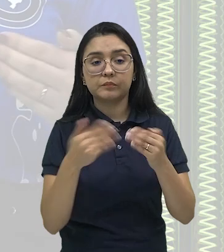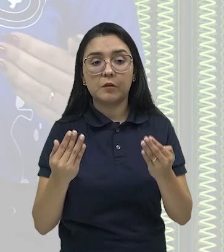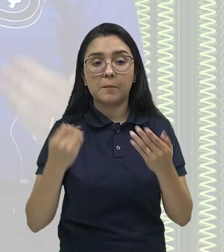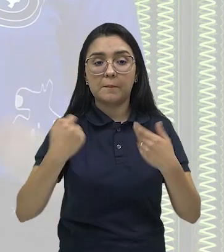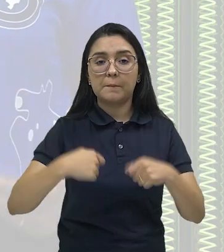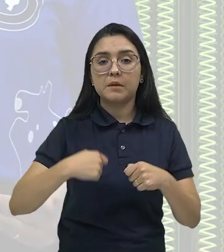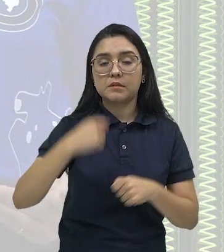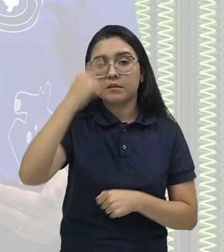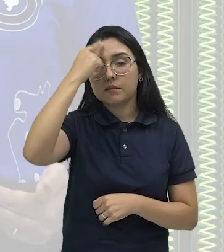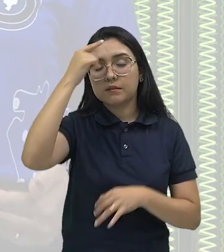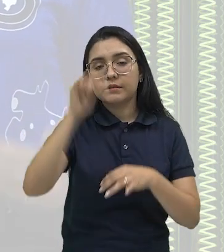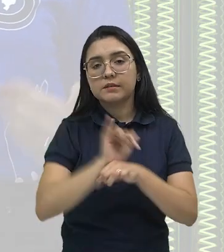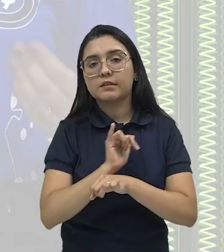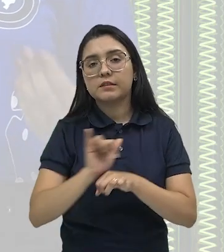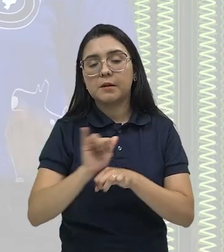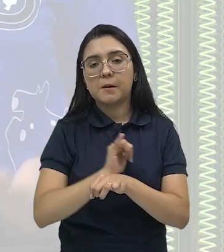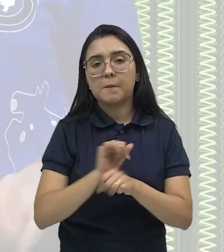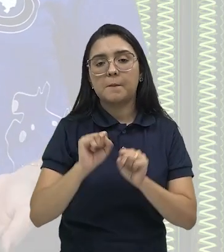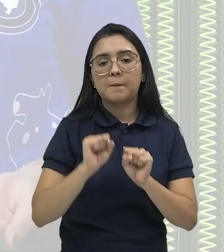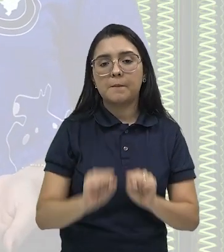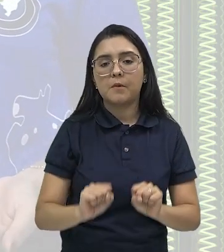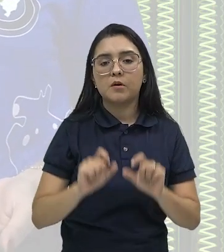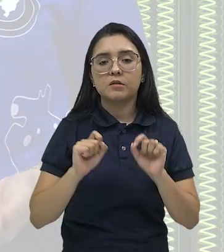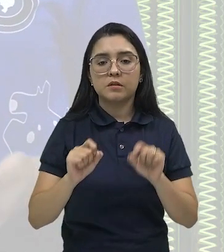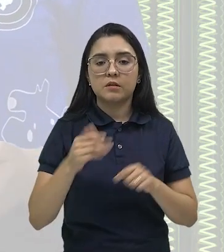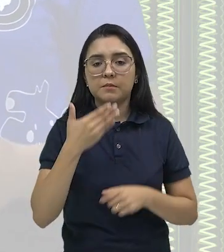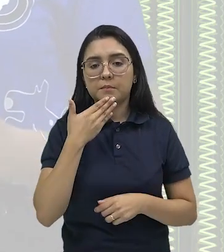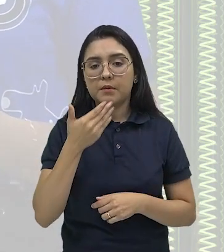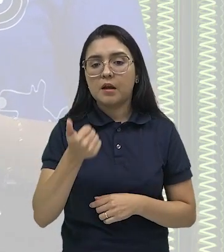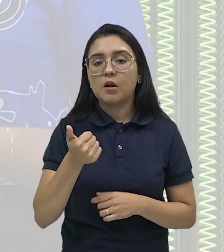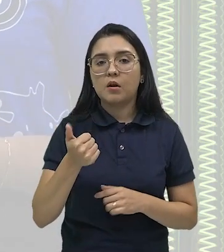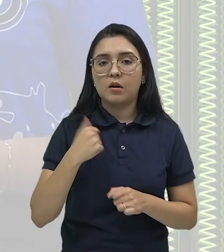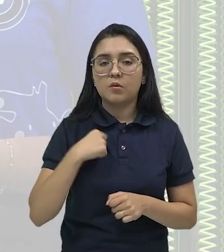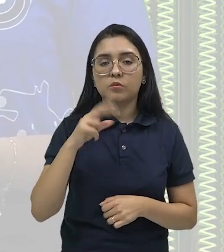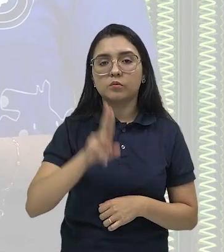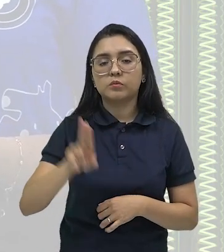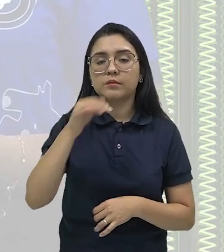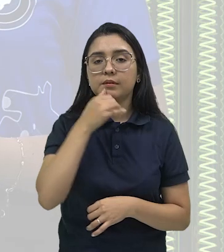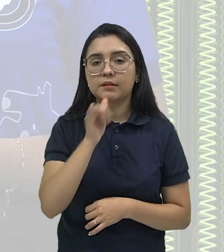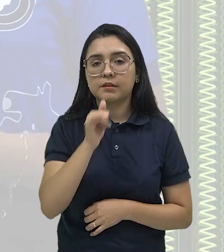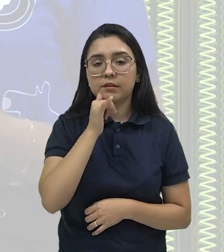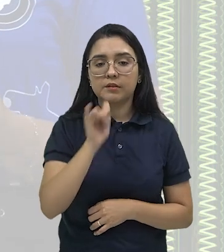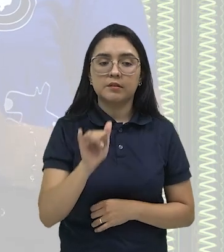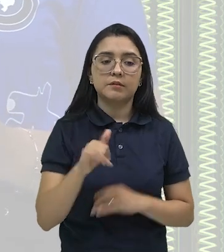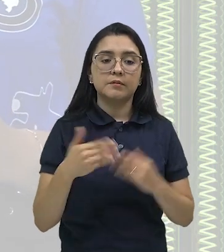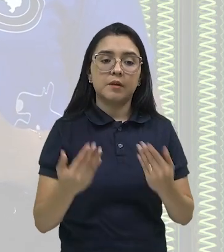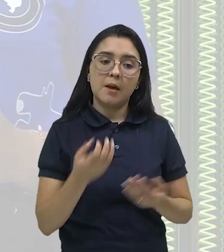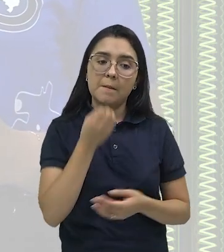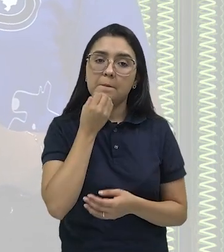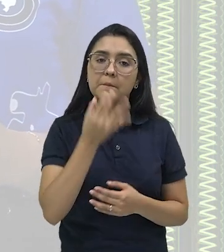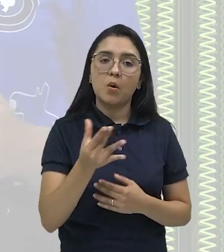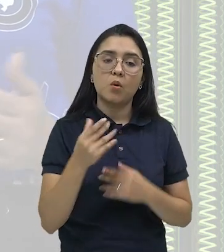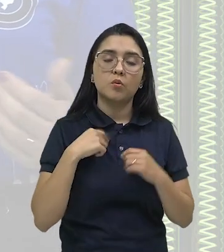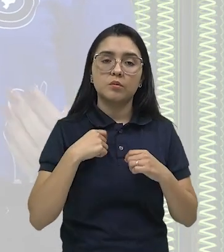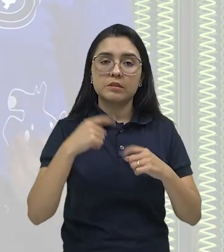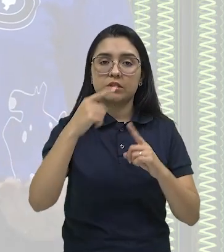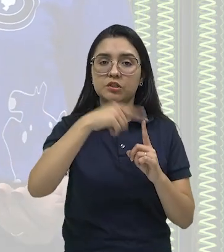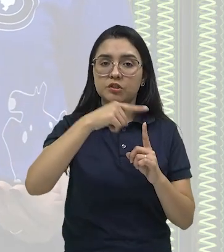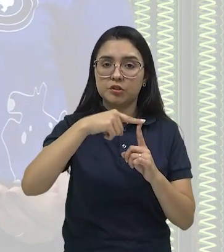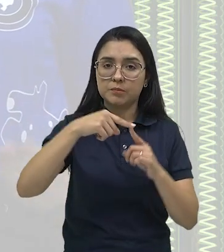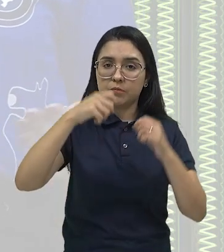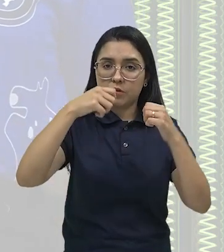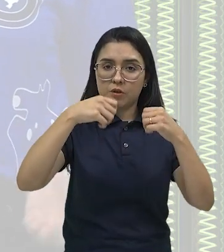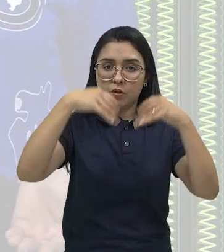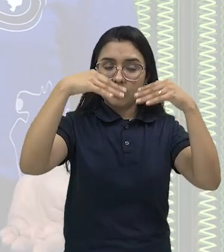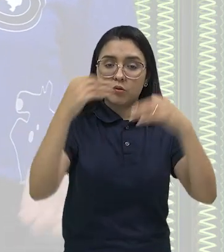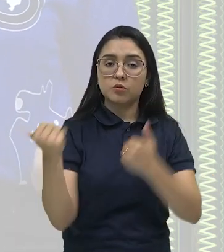em alternativas que poderiam melhorar esse consumo. Então, o ideal, é a gente substituir esse tipo de lâmpada